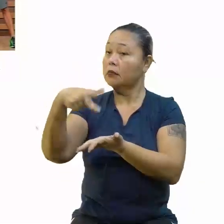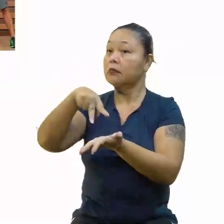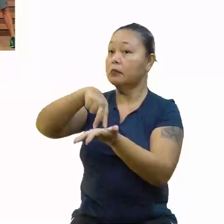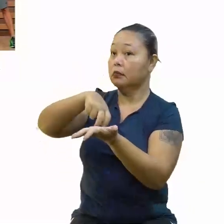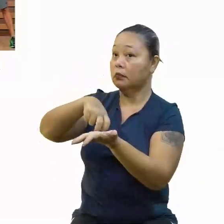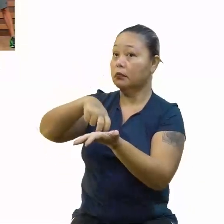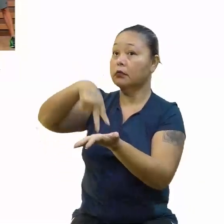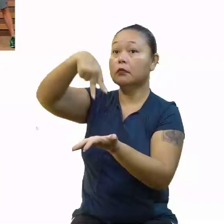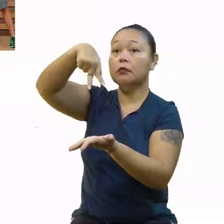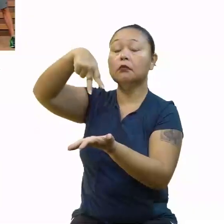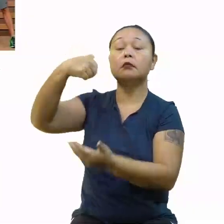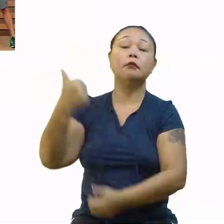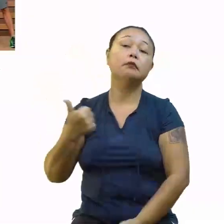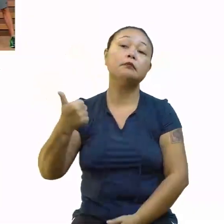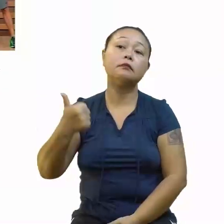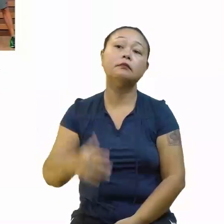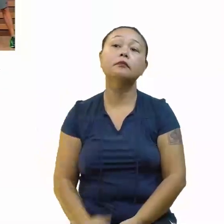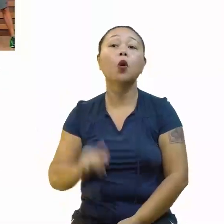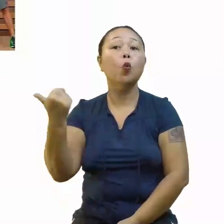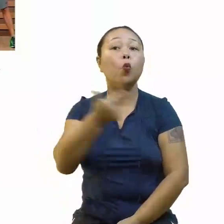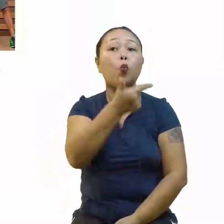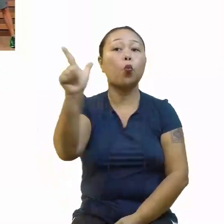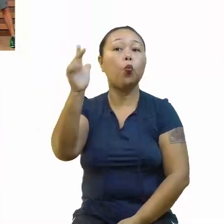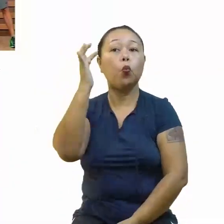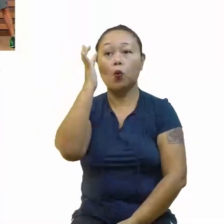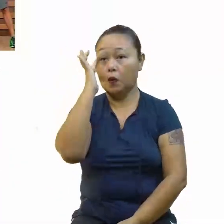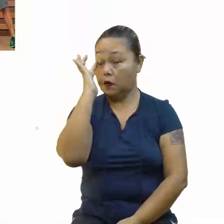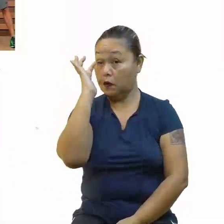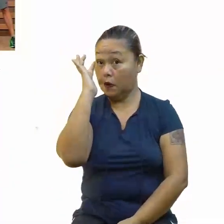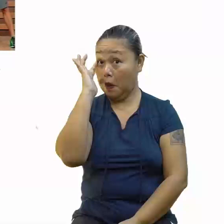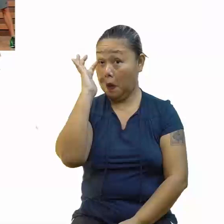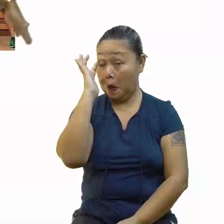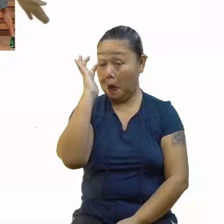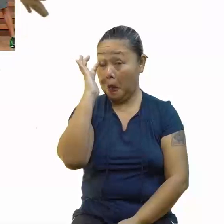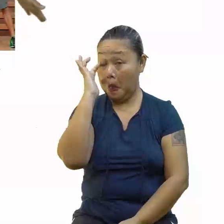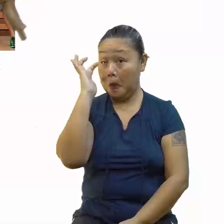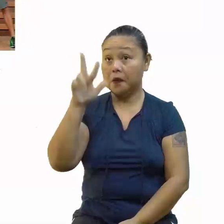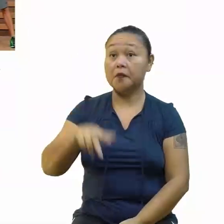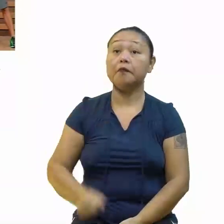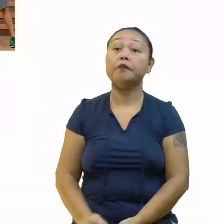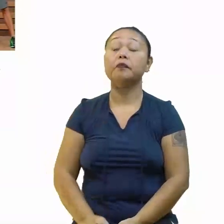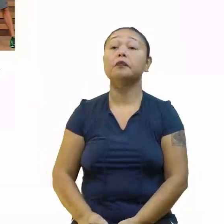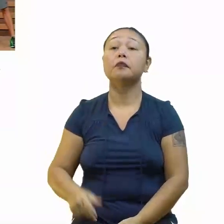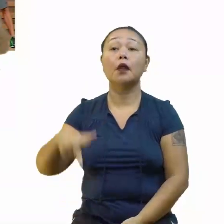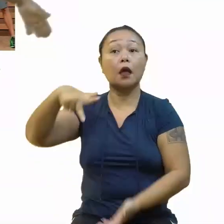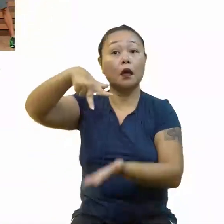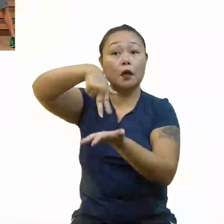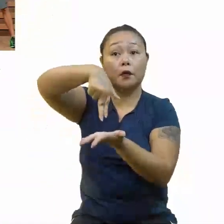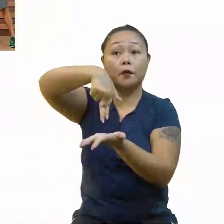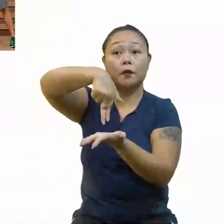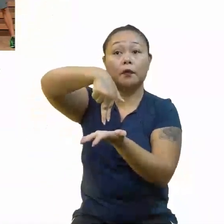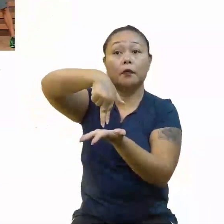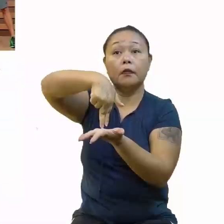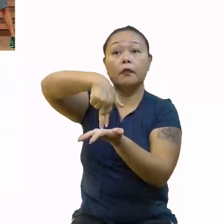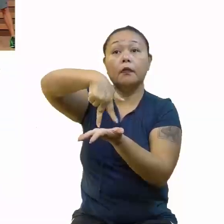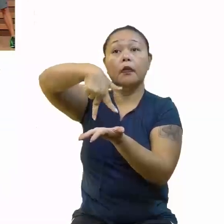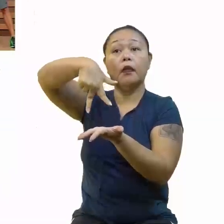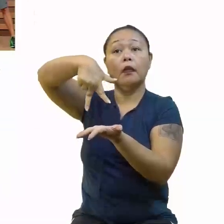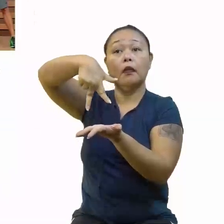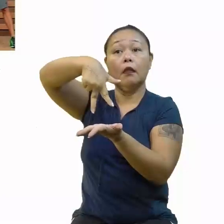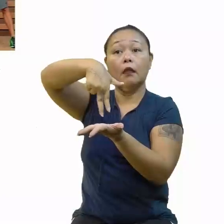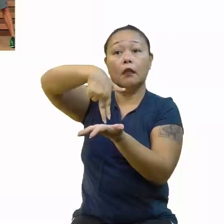saltei. É o primeiro. O outro, eu vou fazer o polichinelo. Então, eu juntei aqui e fazendo